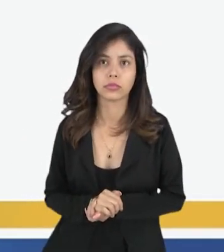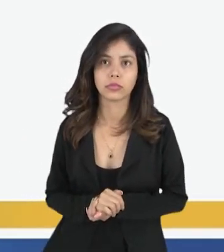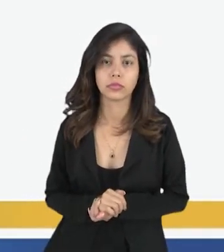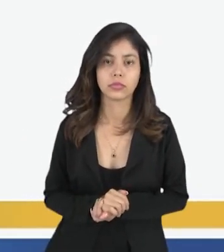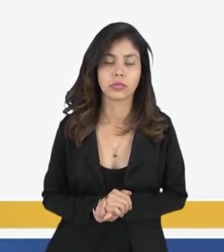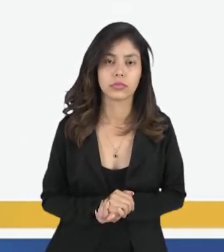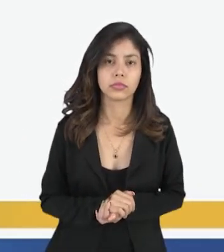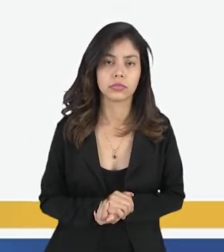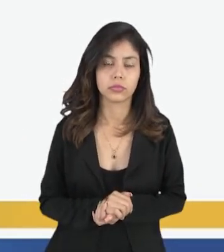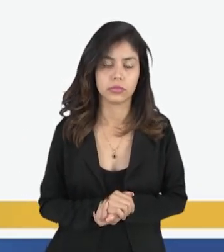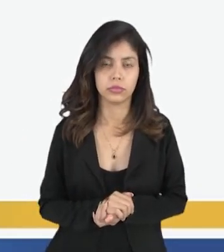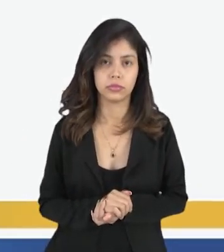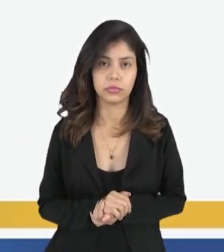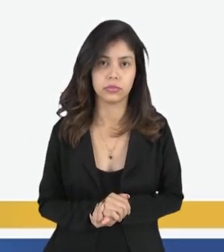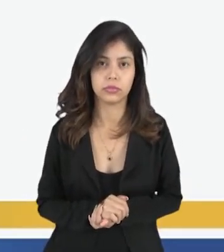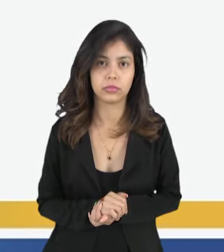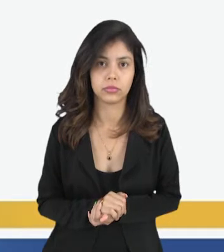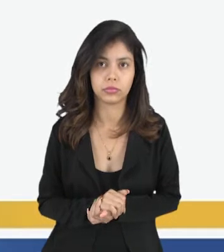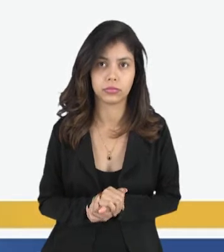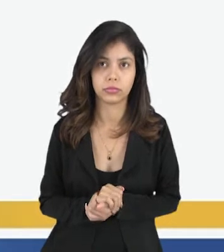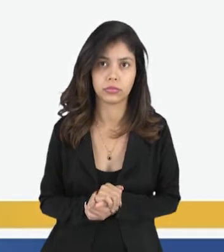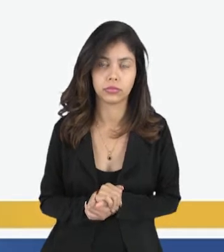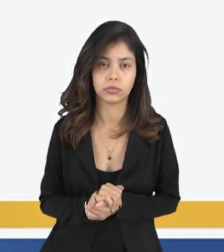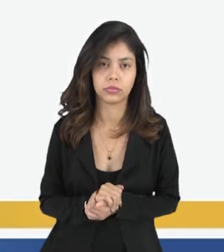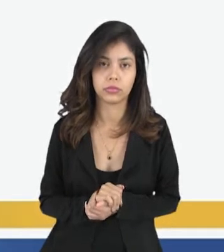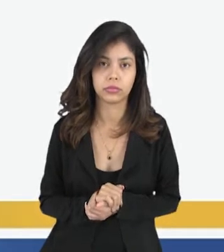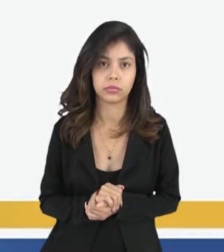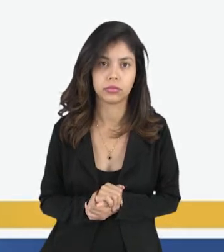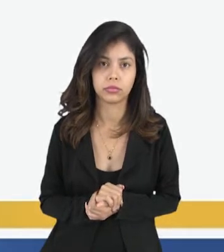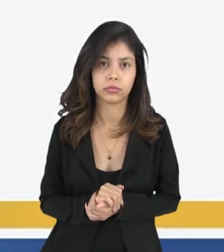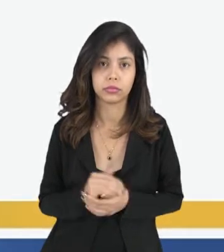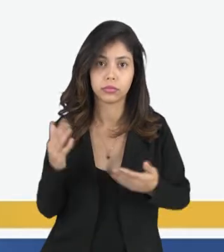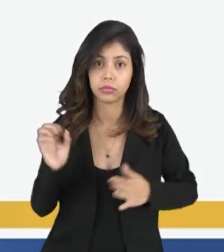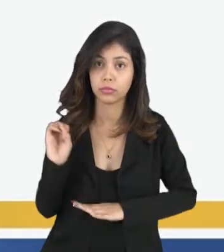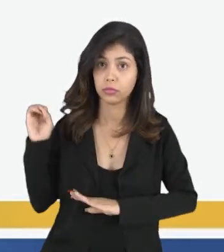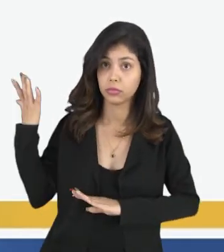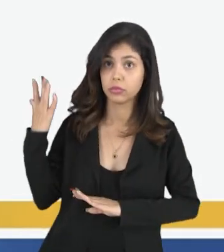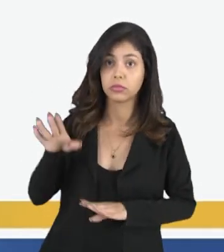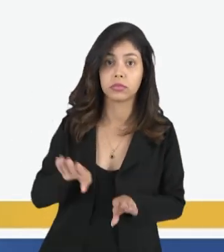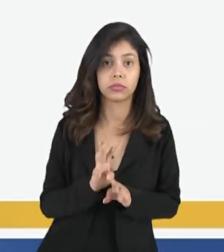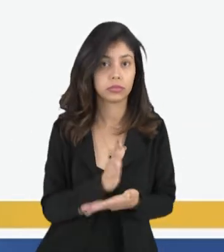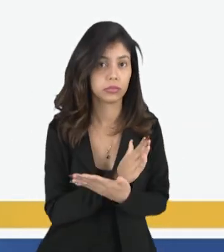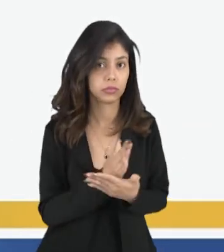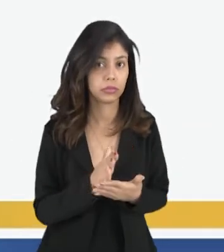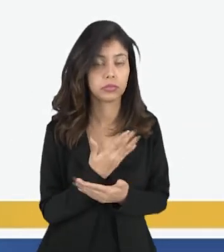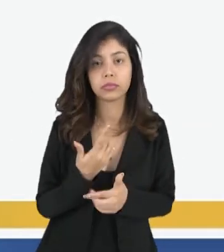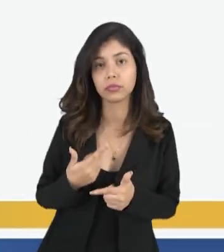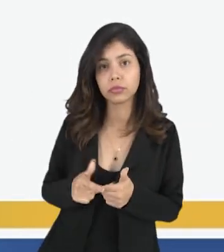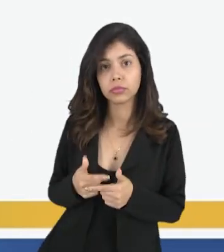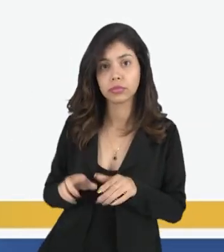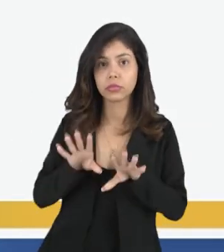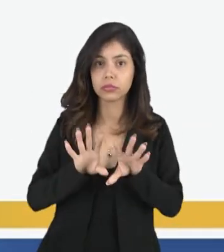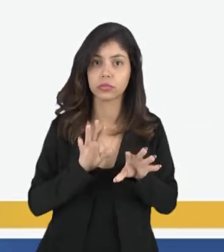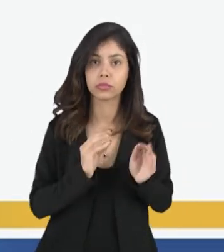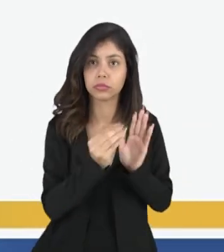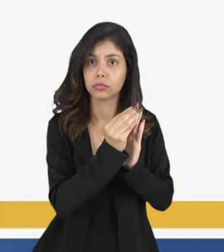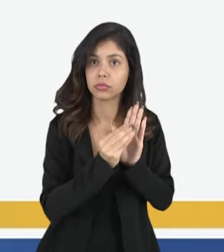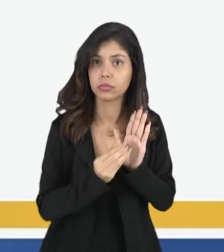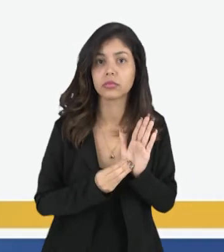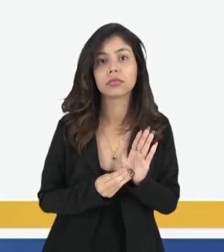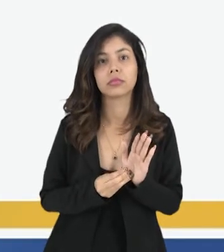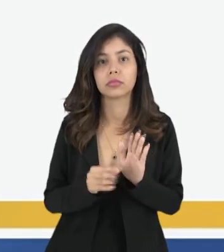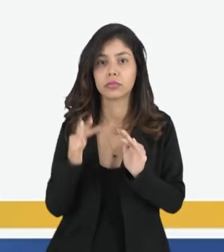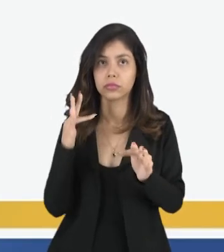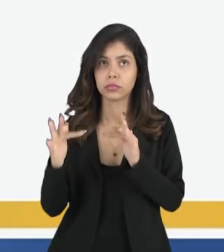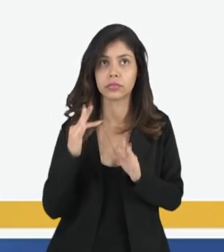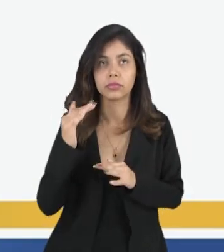que é o tempo final menos o tempo inicial. Isso vai acontecer em algumas situações, dado alguns problemas da